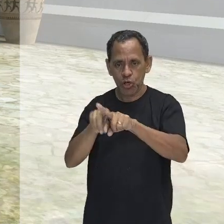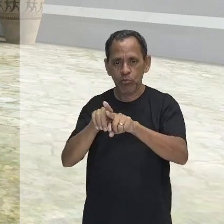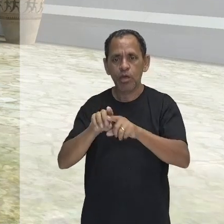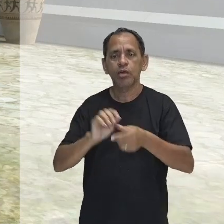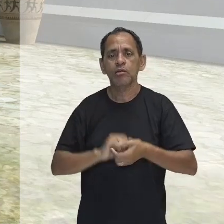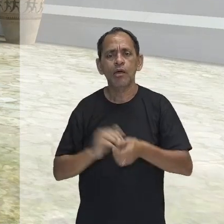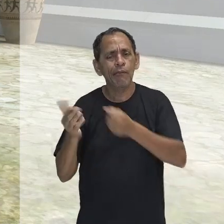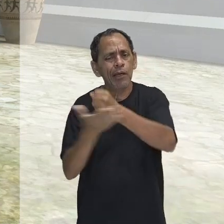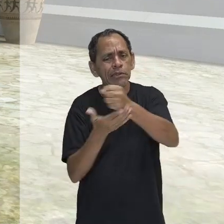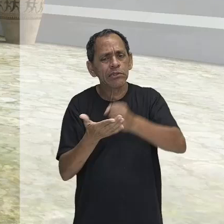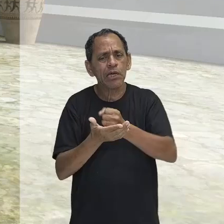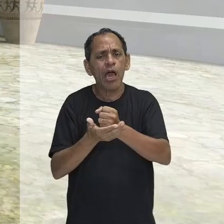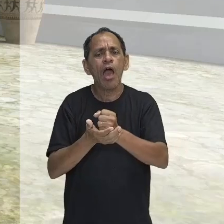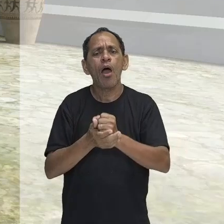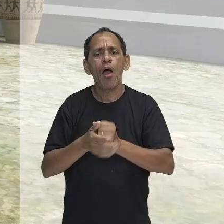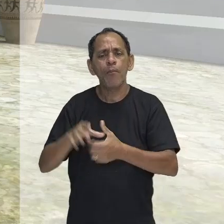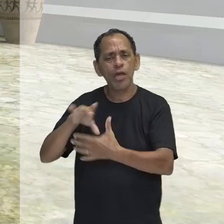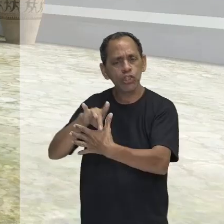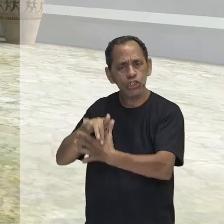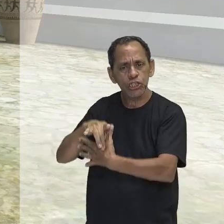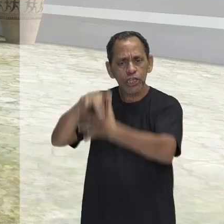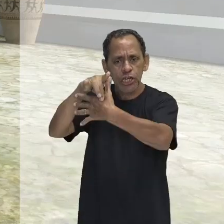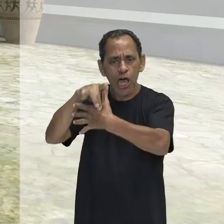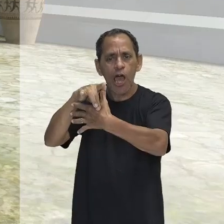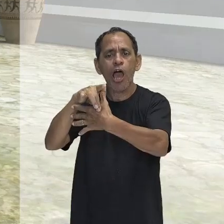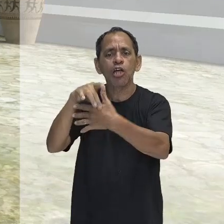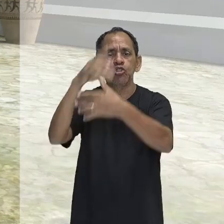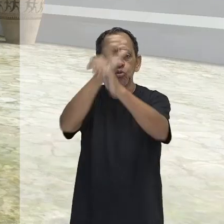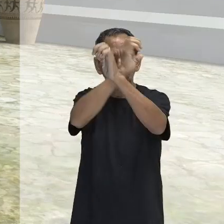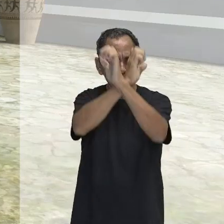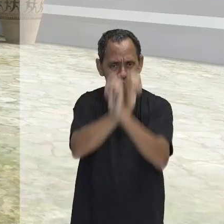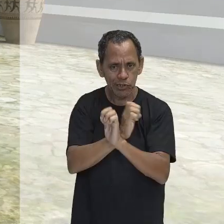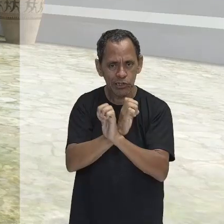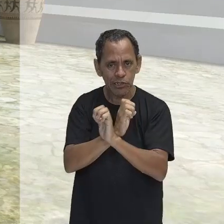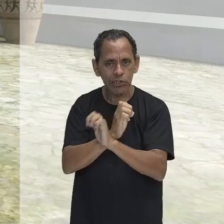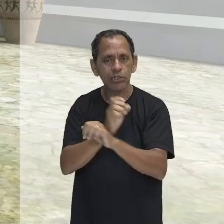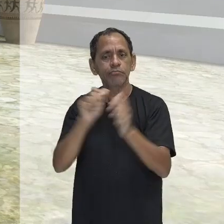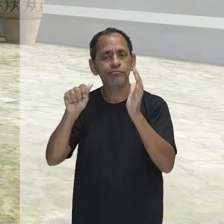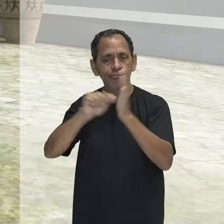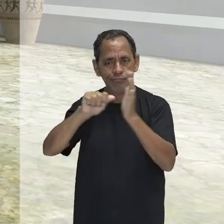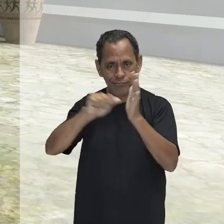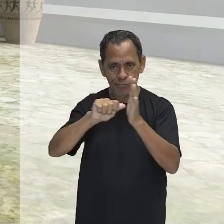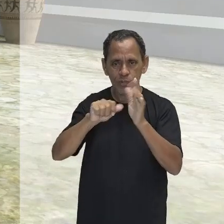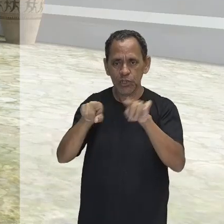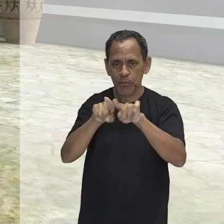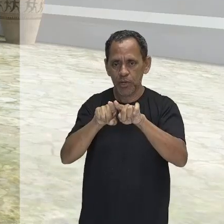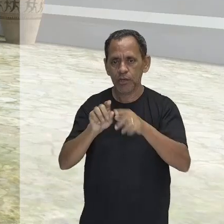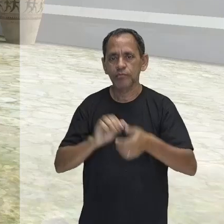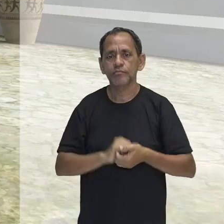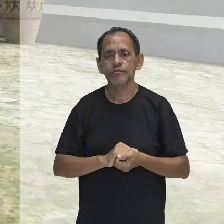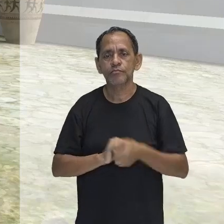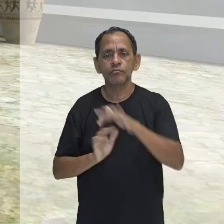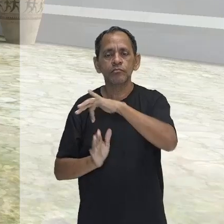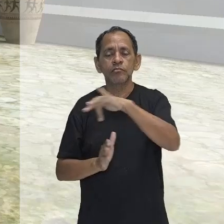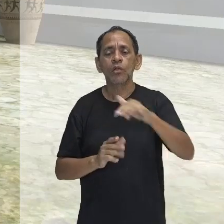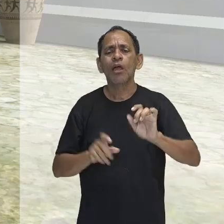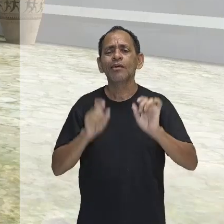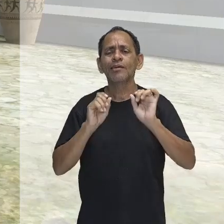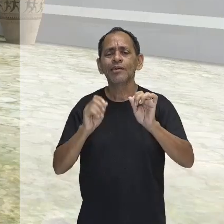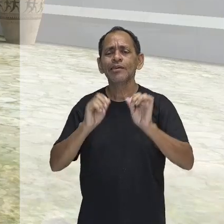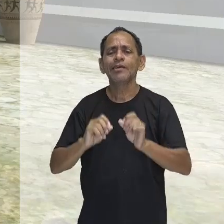basicamente capitaneada por Atenas e Esparta, tá bom, gente? Então, mais uma vez, professor, o que é